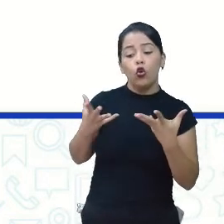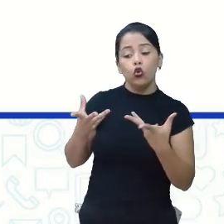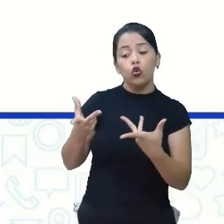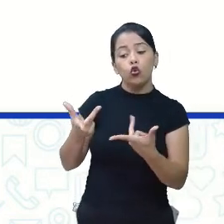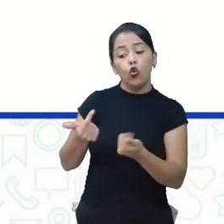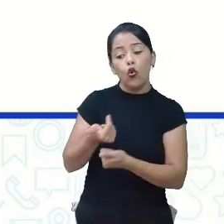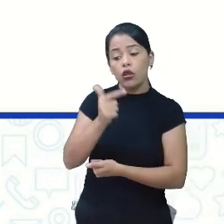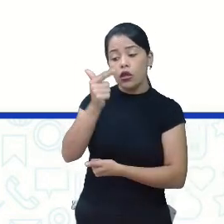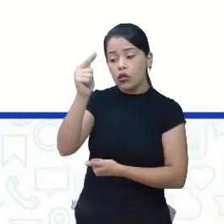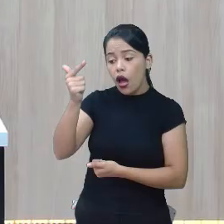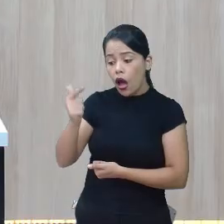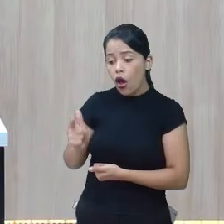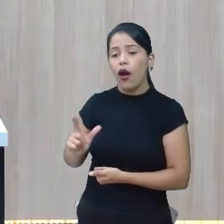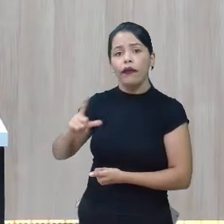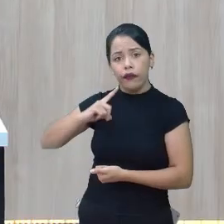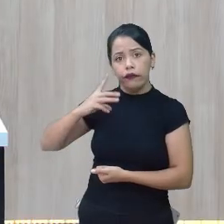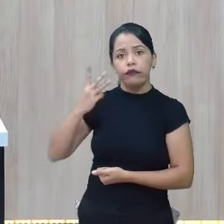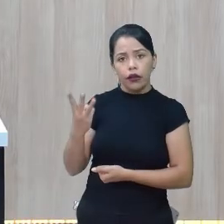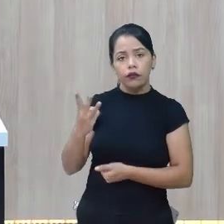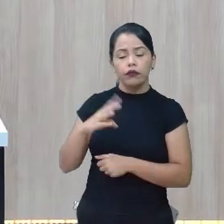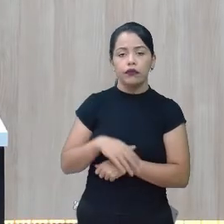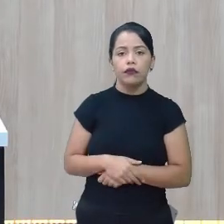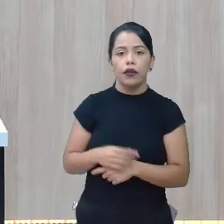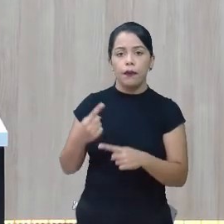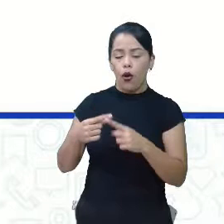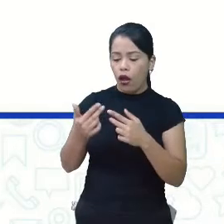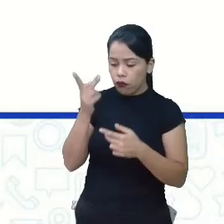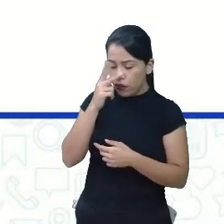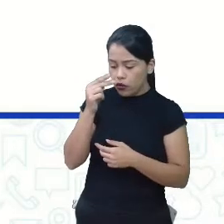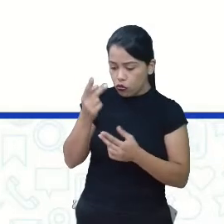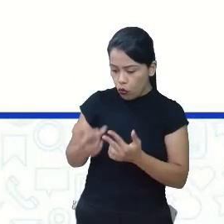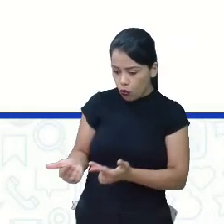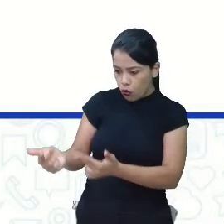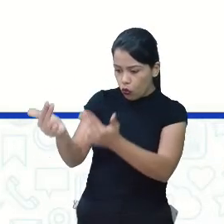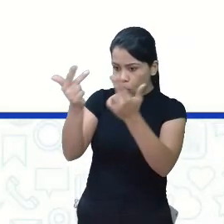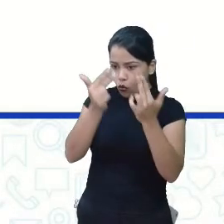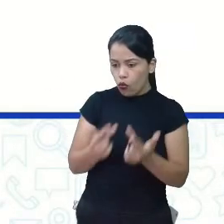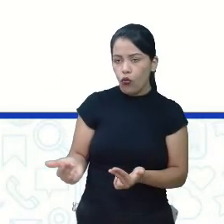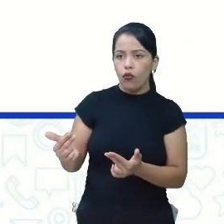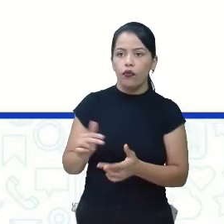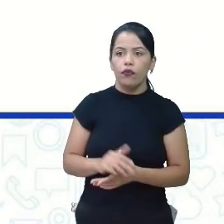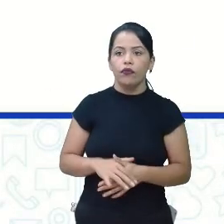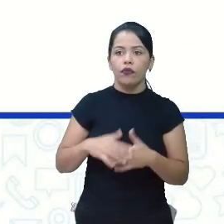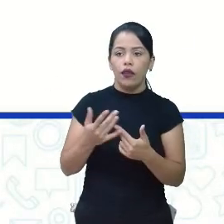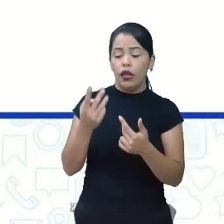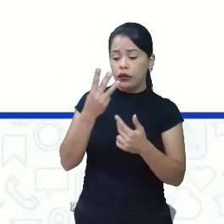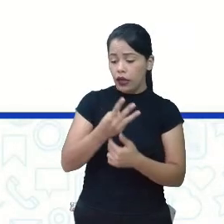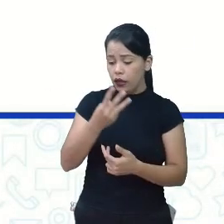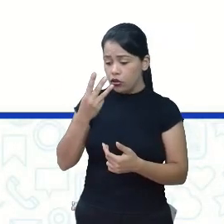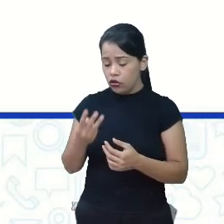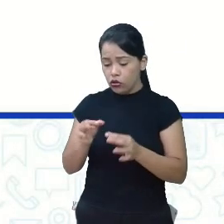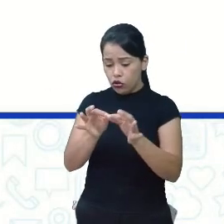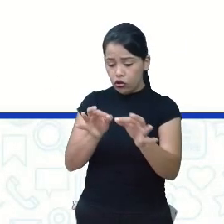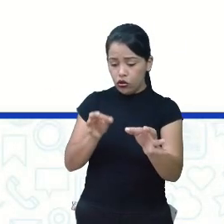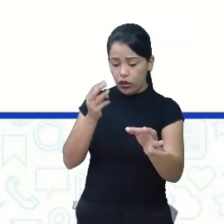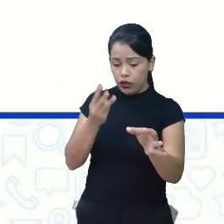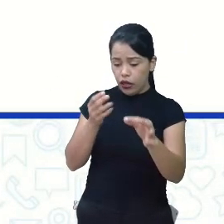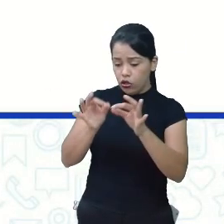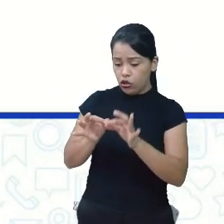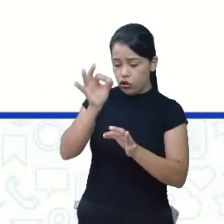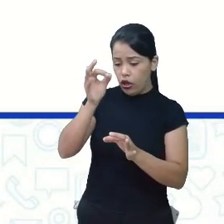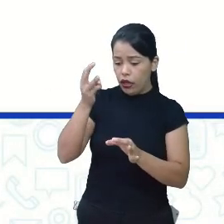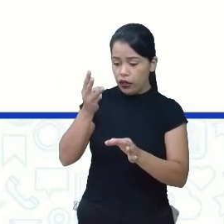dimensões desse cubo vão medir 3. Olha aí, apareceu para vocês. Medindo 3 todas. Se a gente tem a ideia